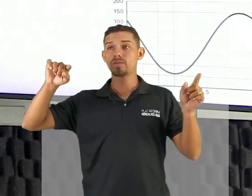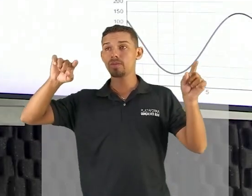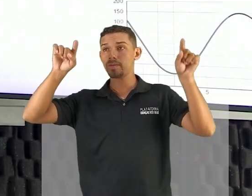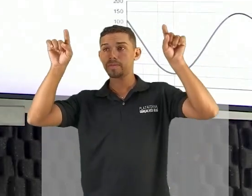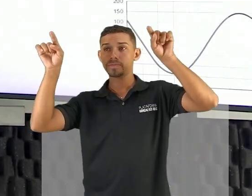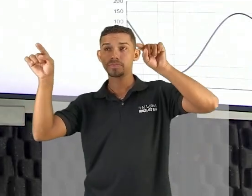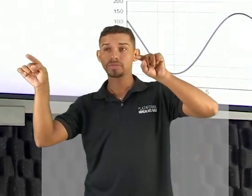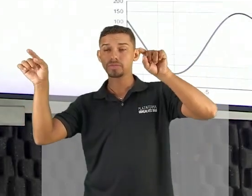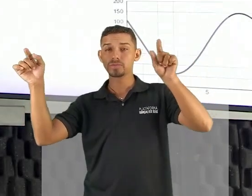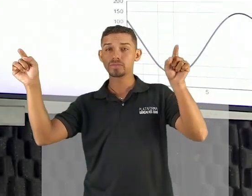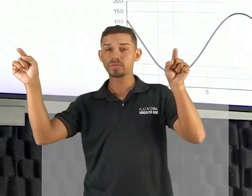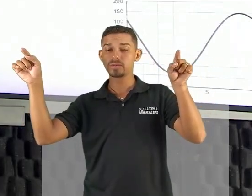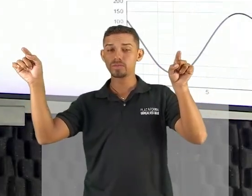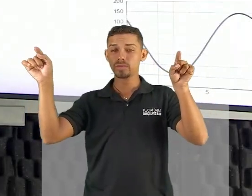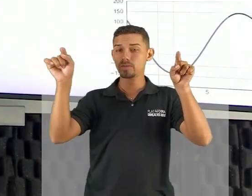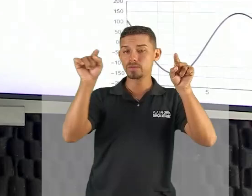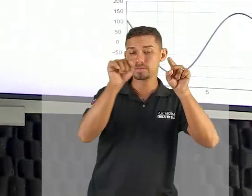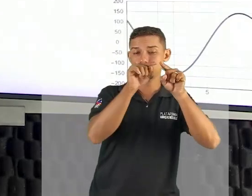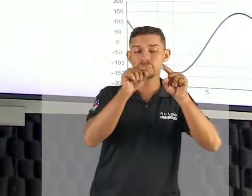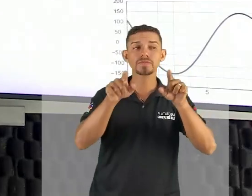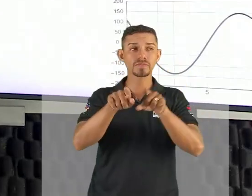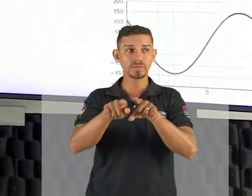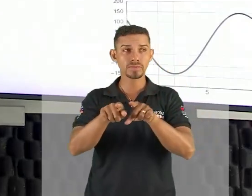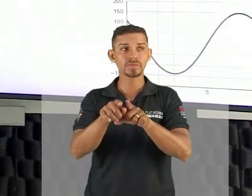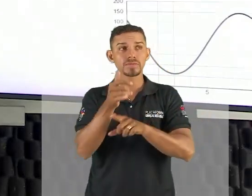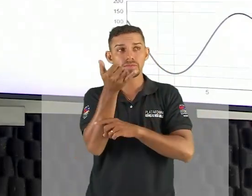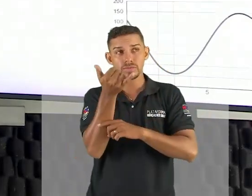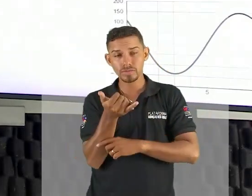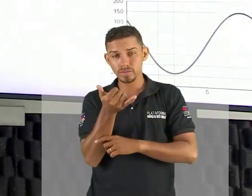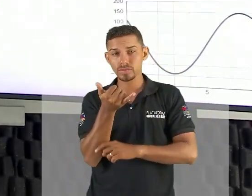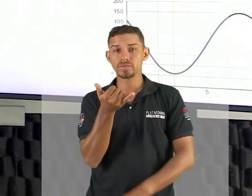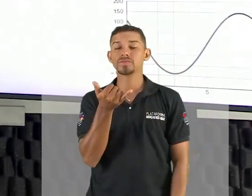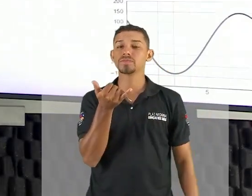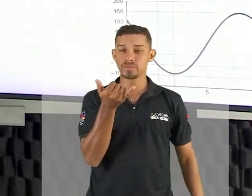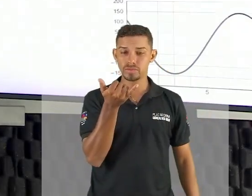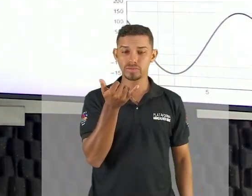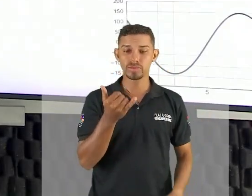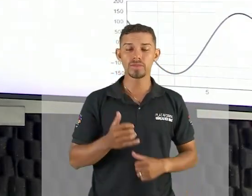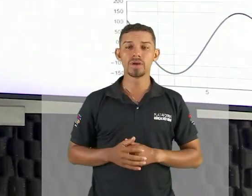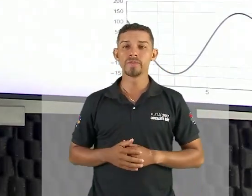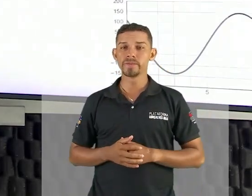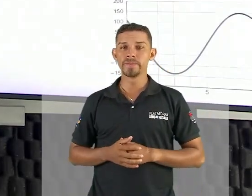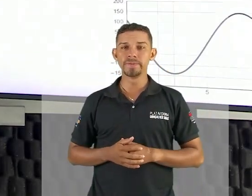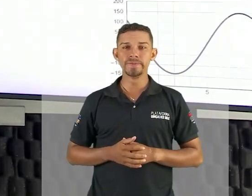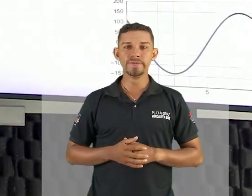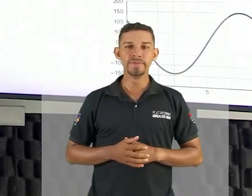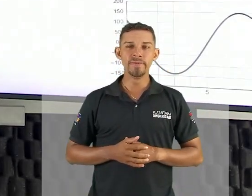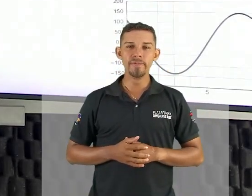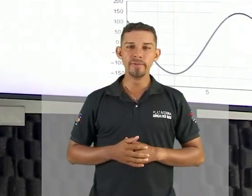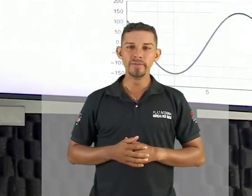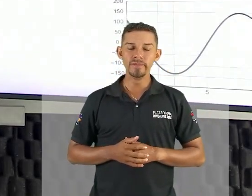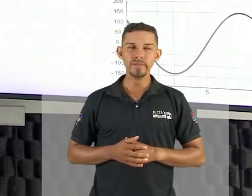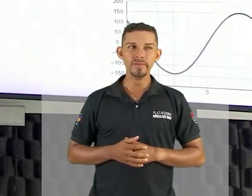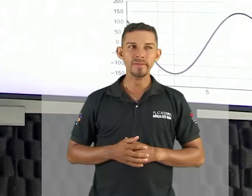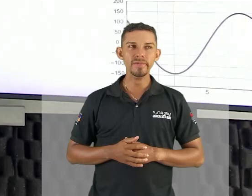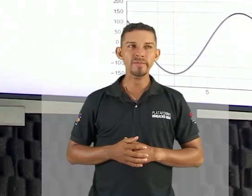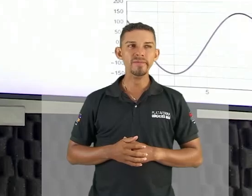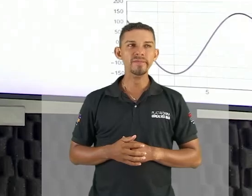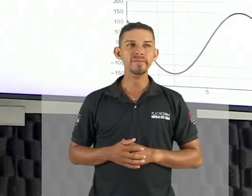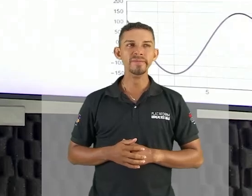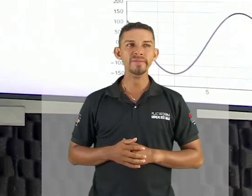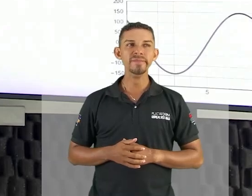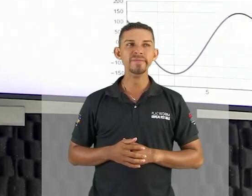consecutivos também é lâ tá beleza e a distância entre uma crista